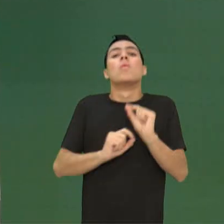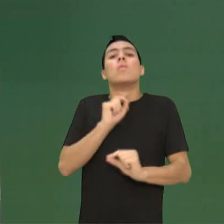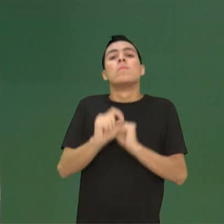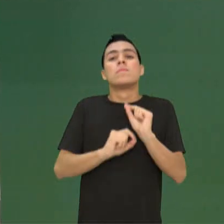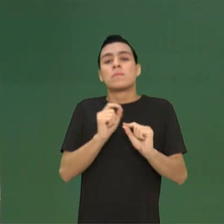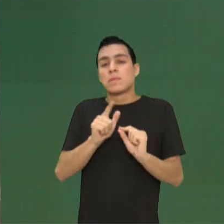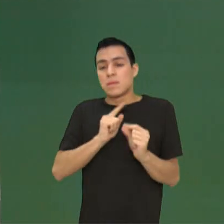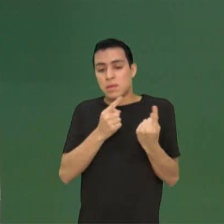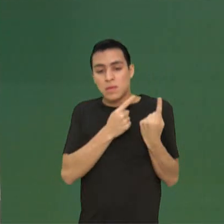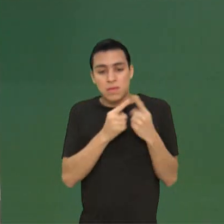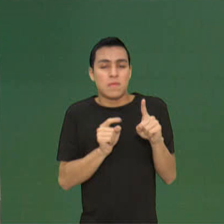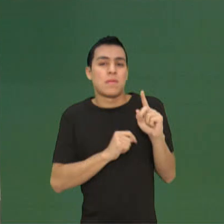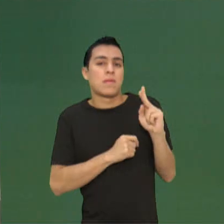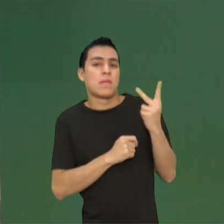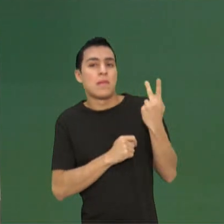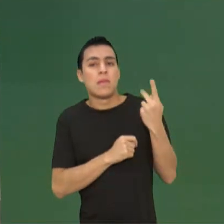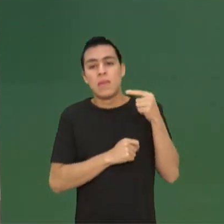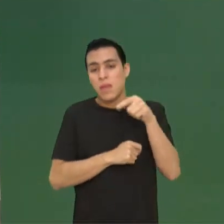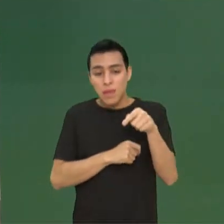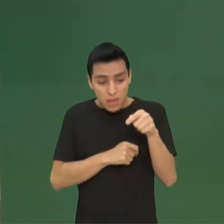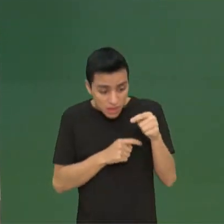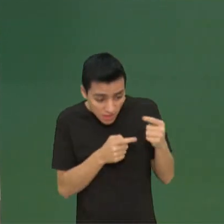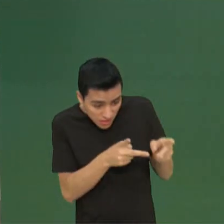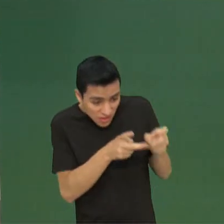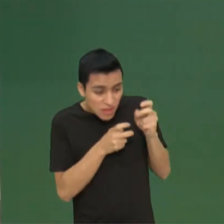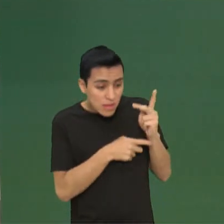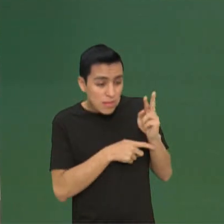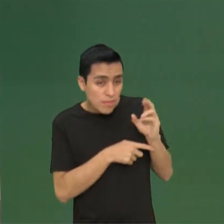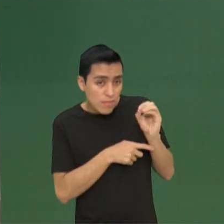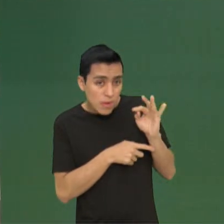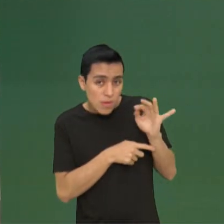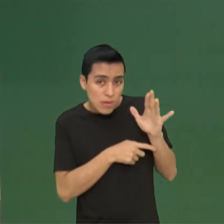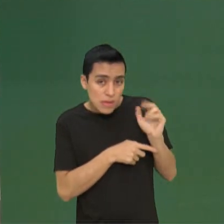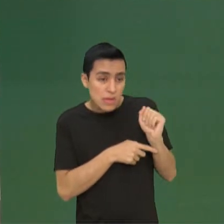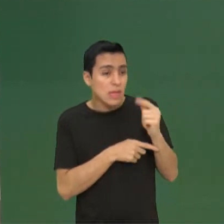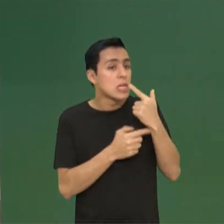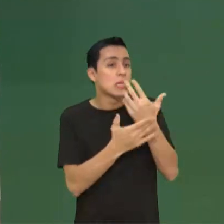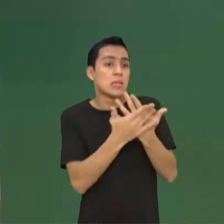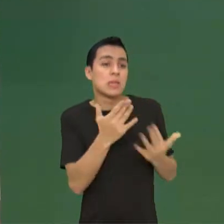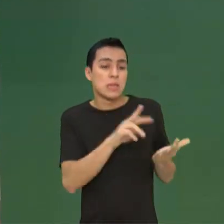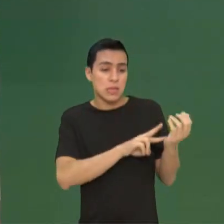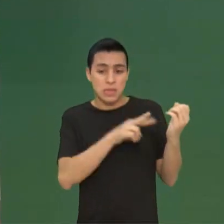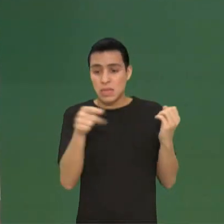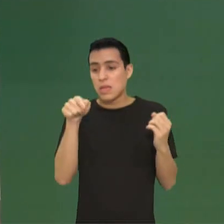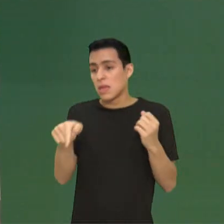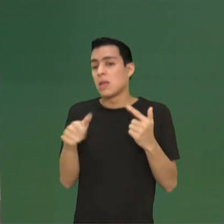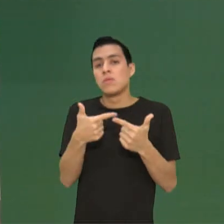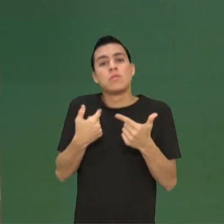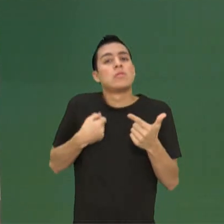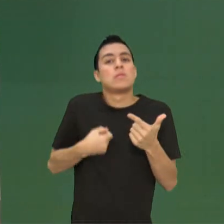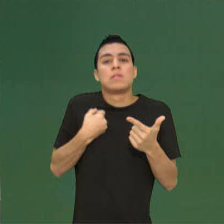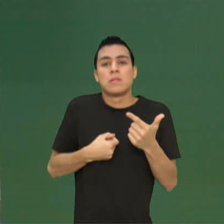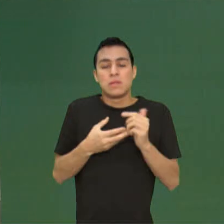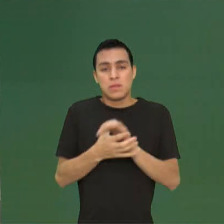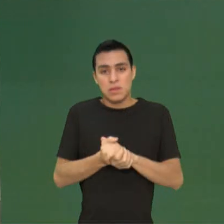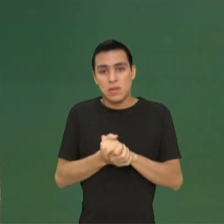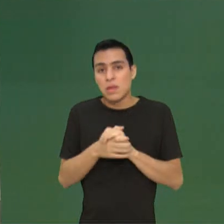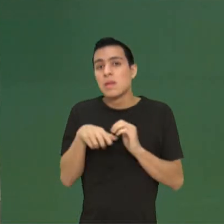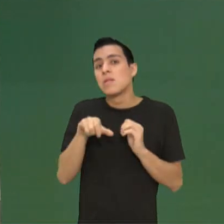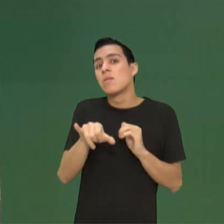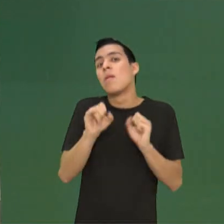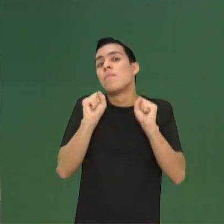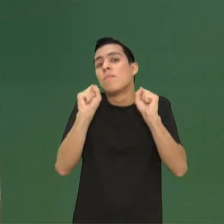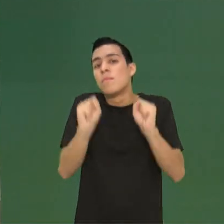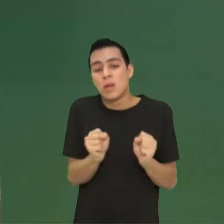massa! Se você doa sangue, salva 2,5 milhões de crianças no mundo. Por que isso? O plasma do sangue do australiano